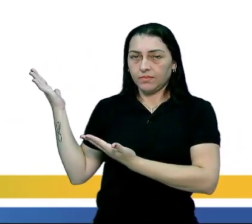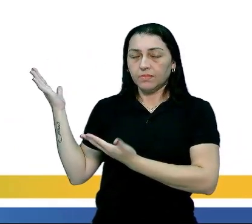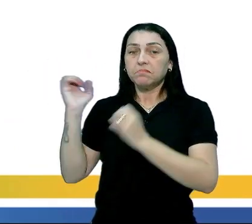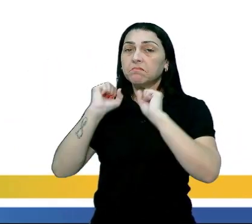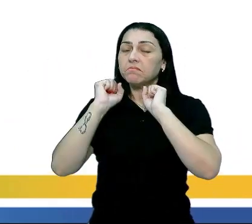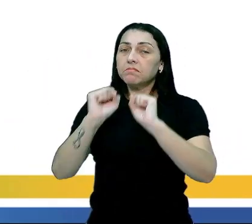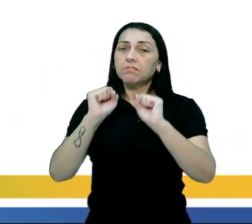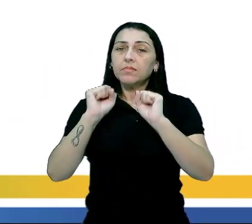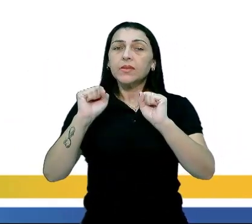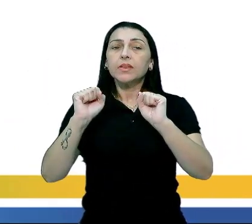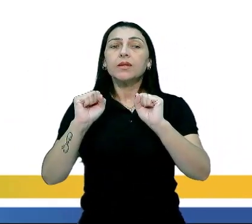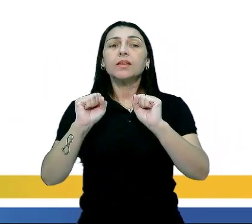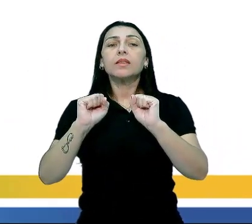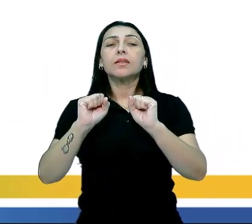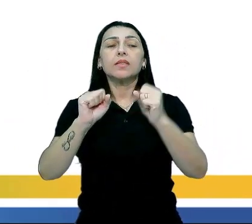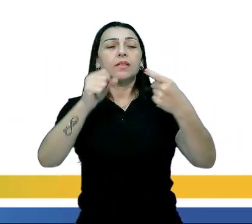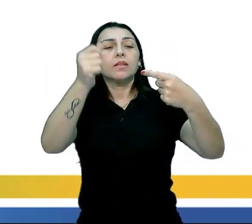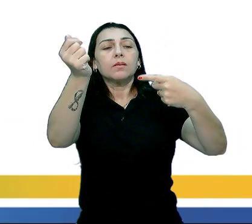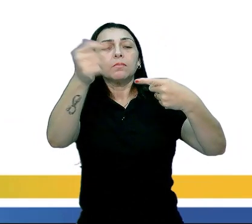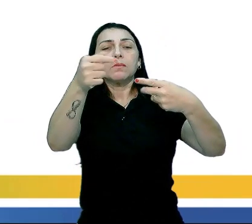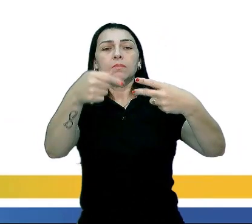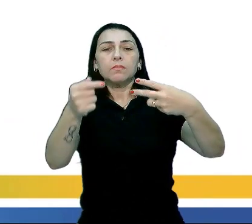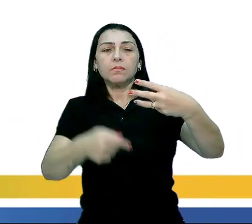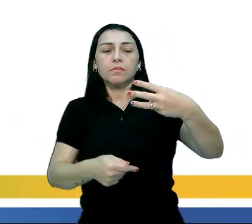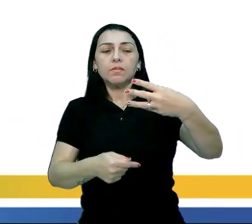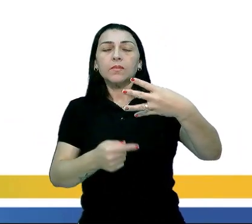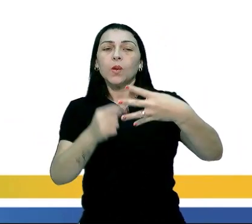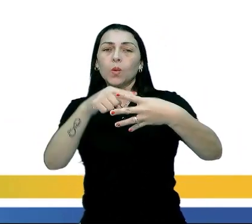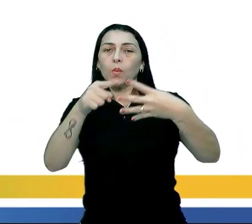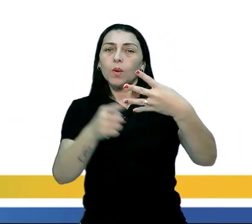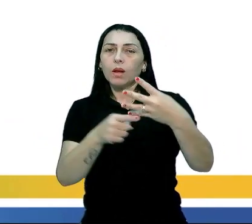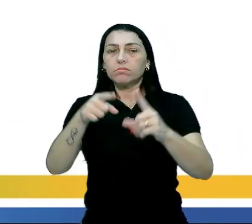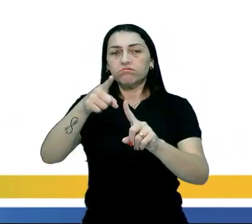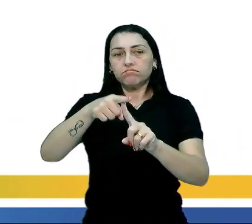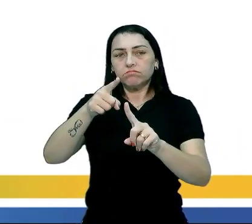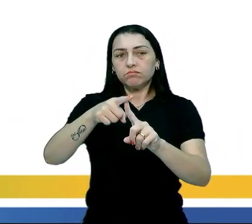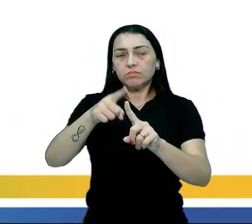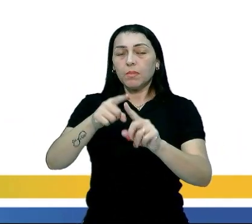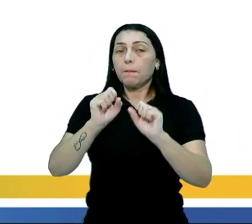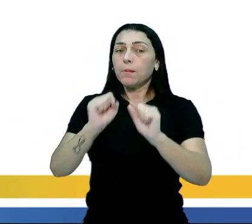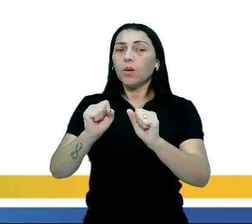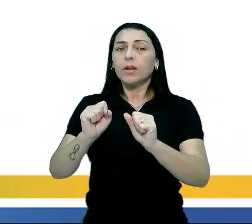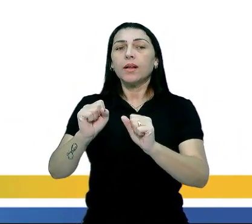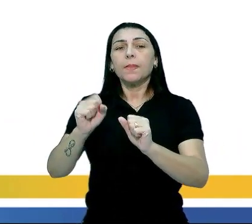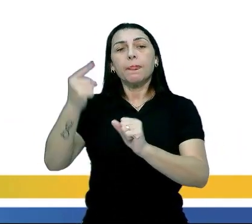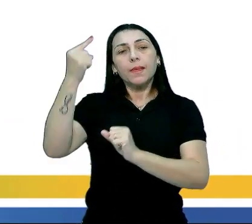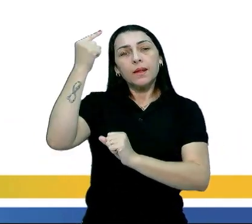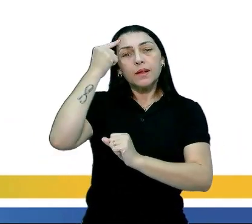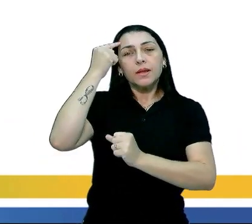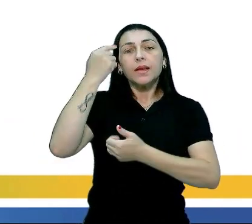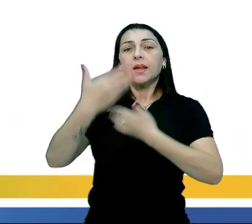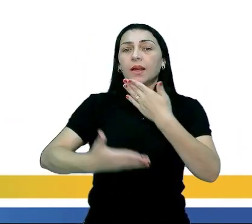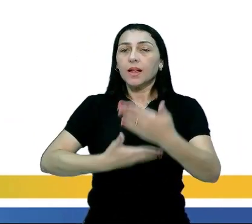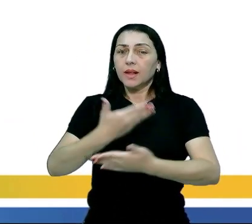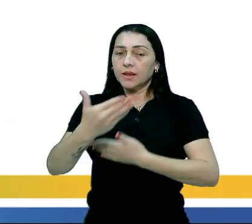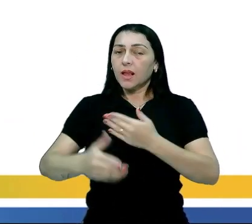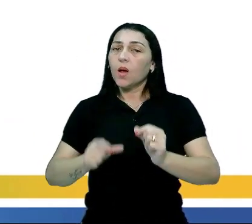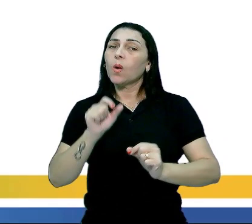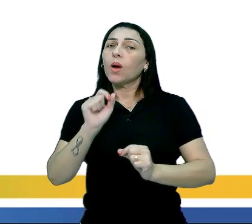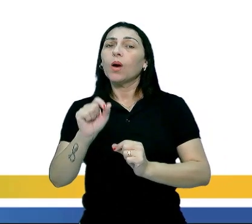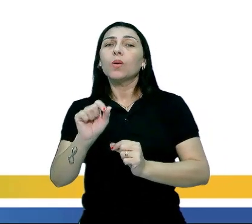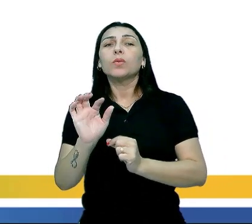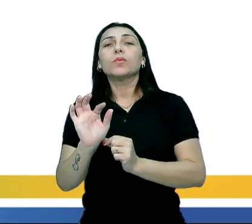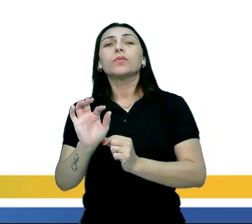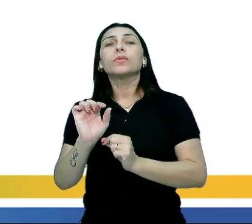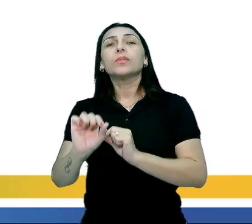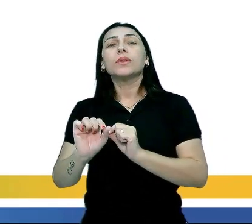ela pode ser classificada em 4 tipos. Ela pode ser racional em